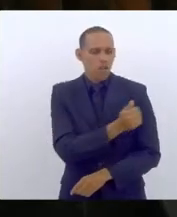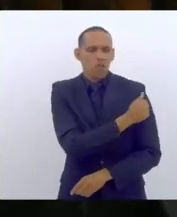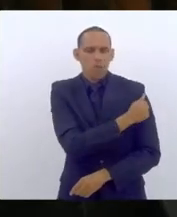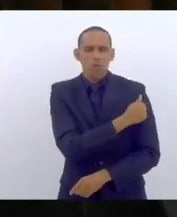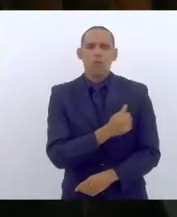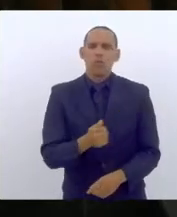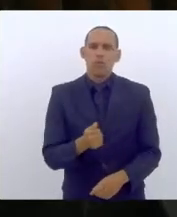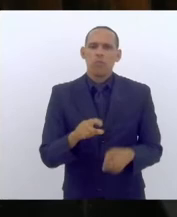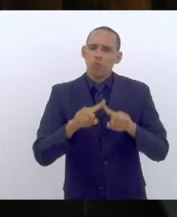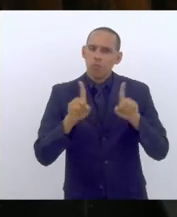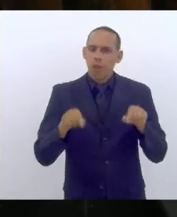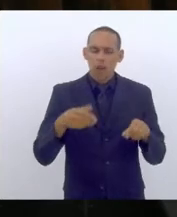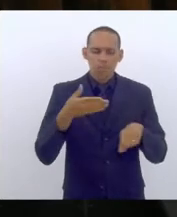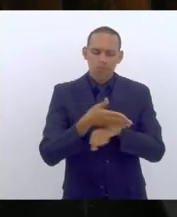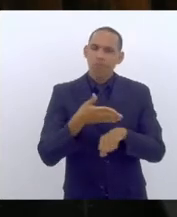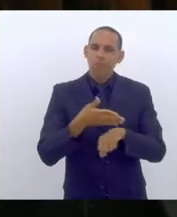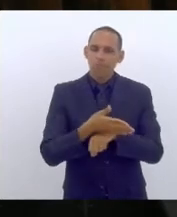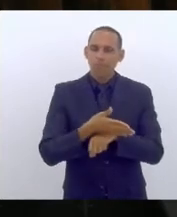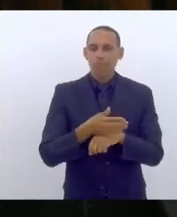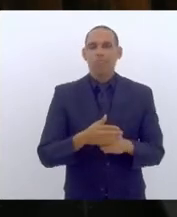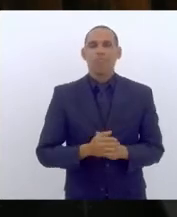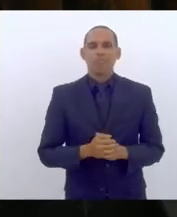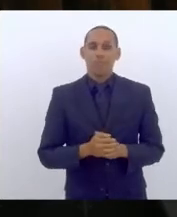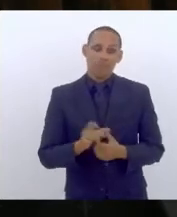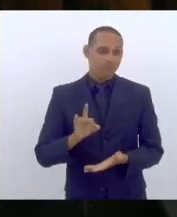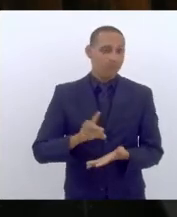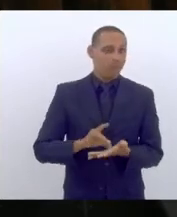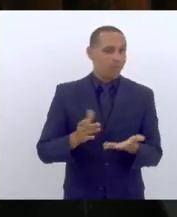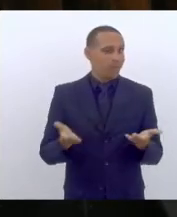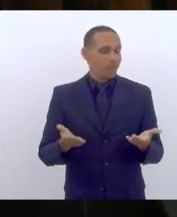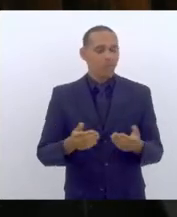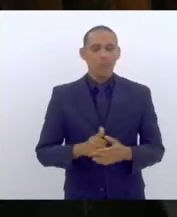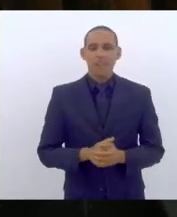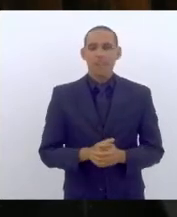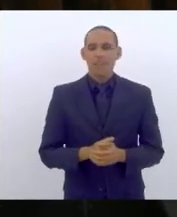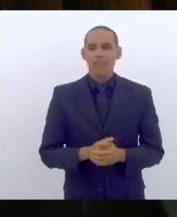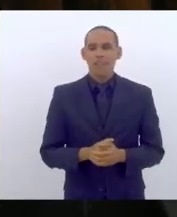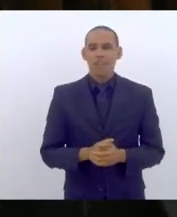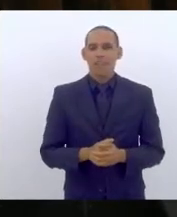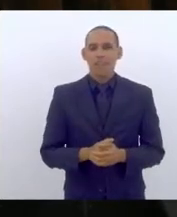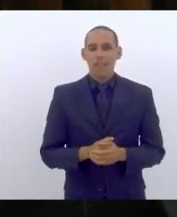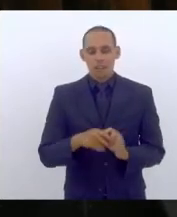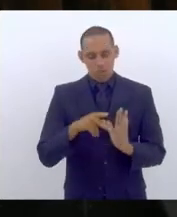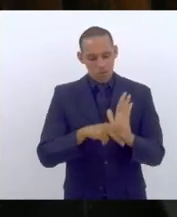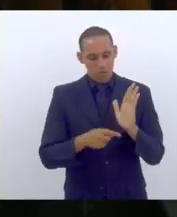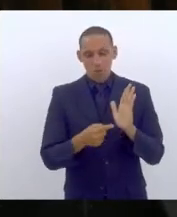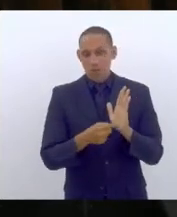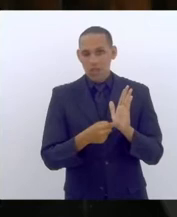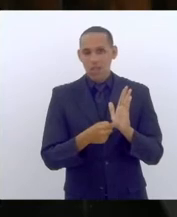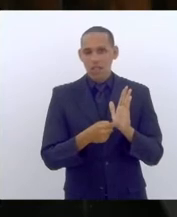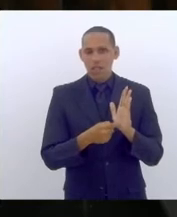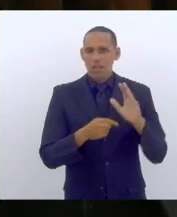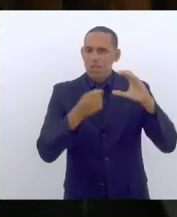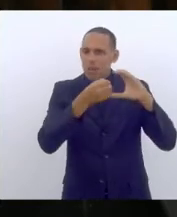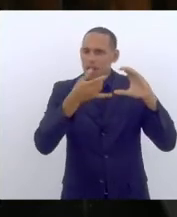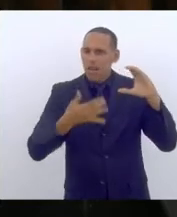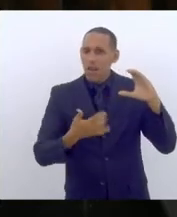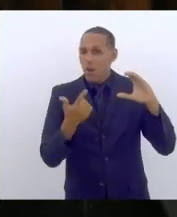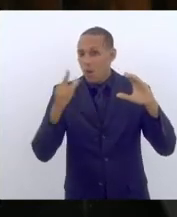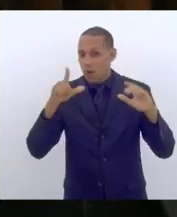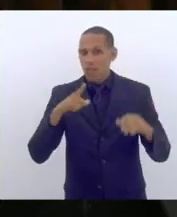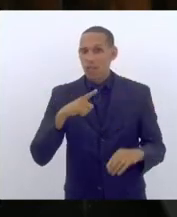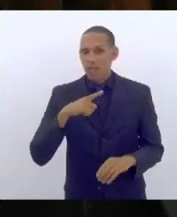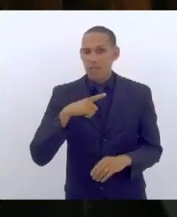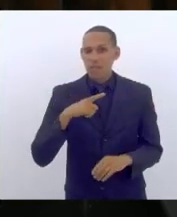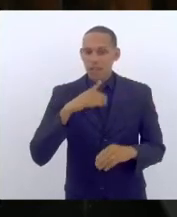funcionários Então na verdade é como esse projeto ele tem outras características que podem